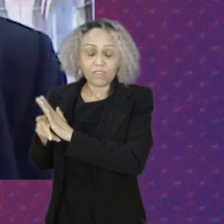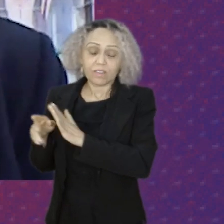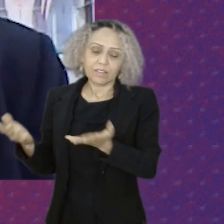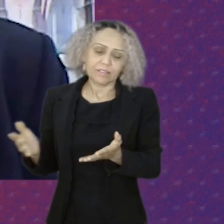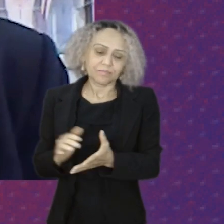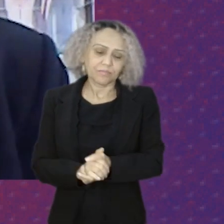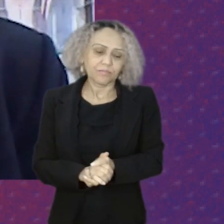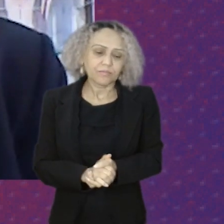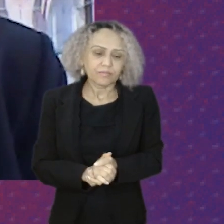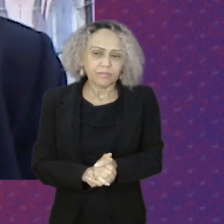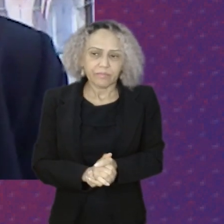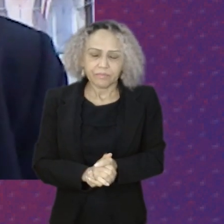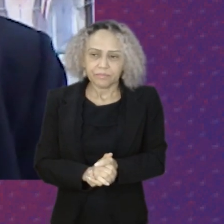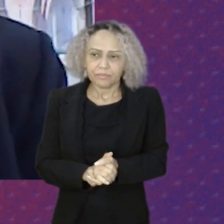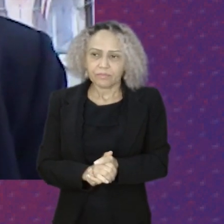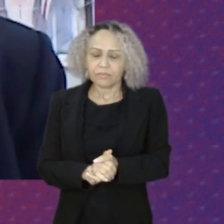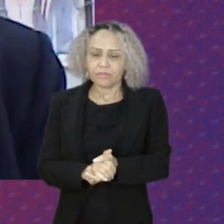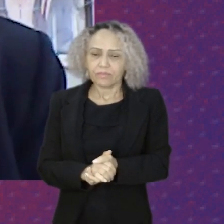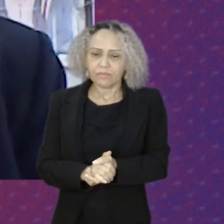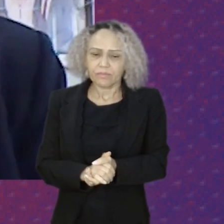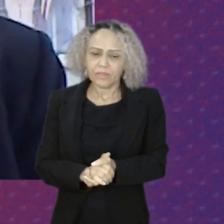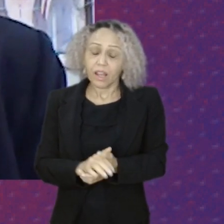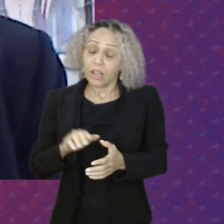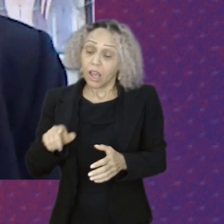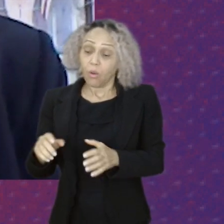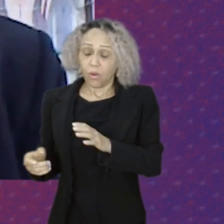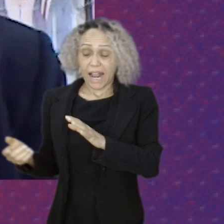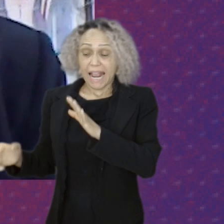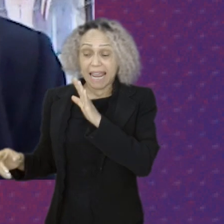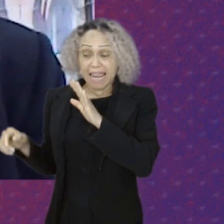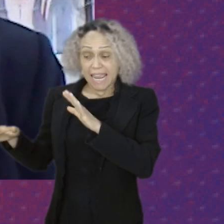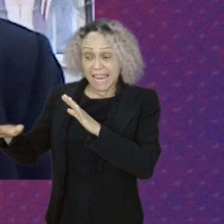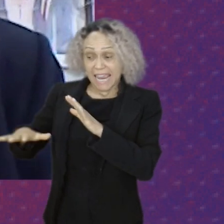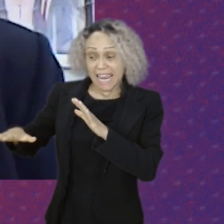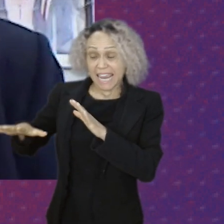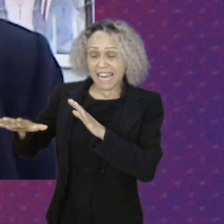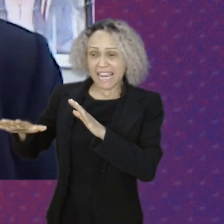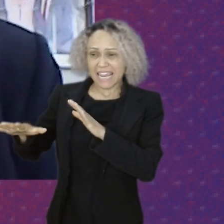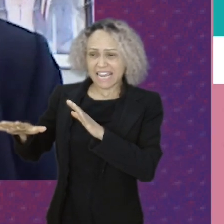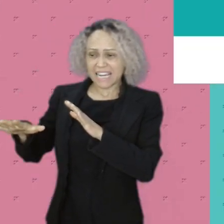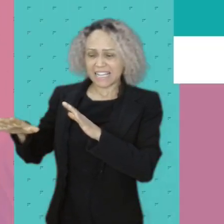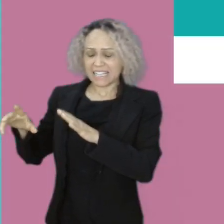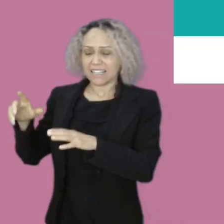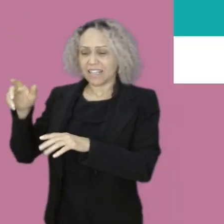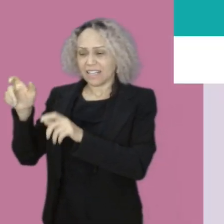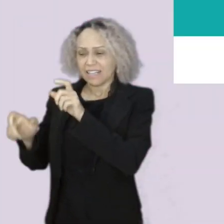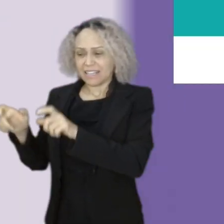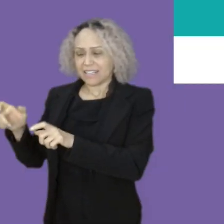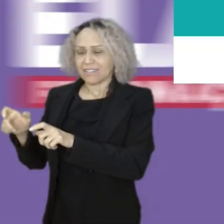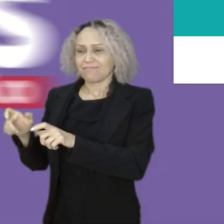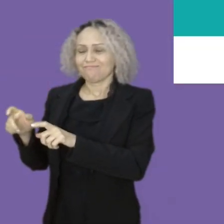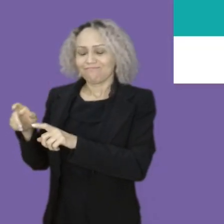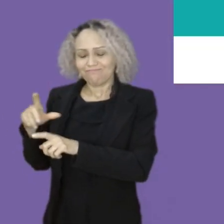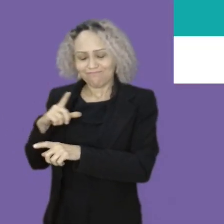agrária, na questão fundiária, não são leis que beneficiam o Brasil e a população.